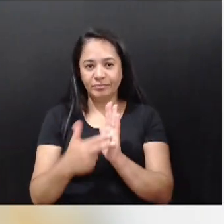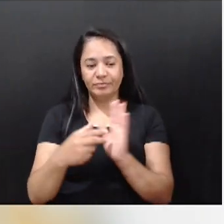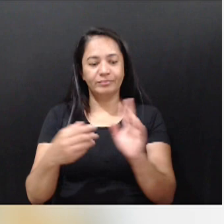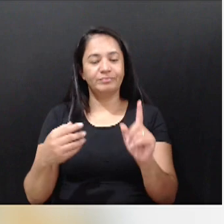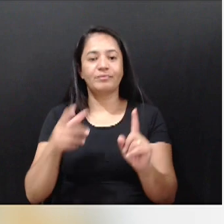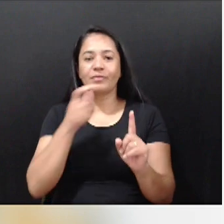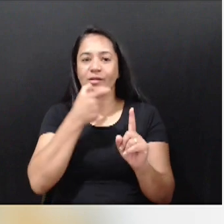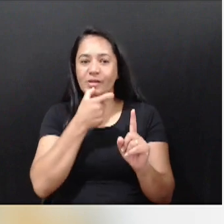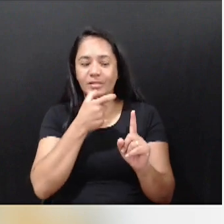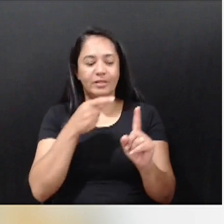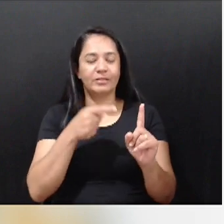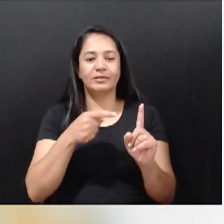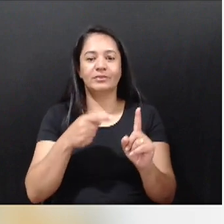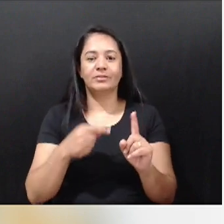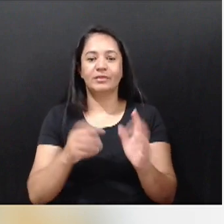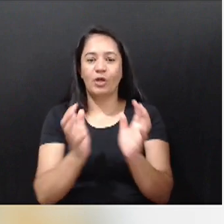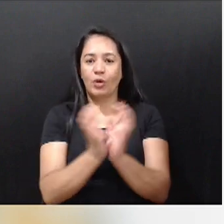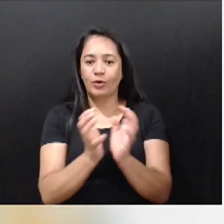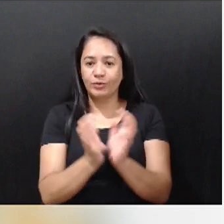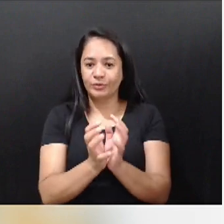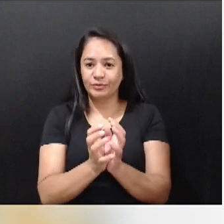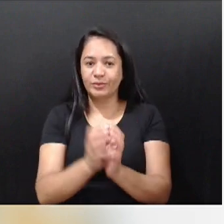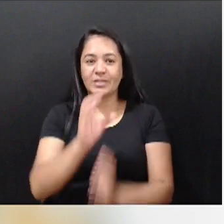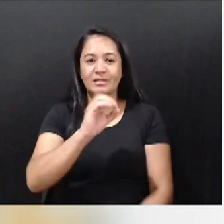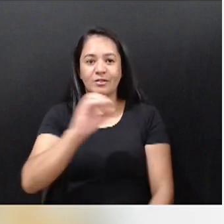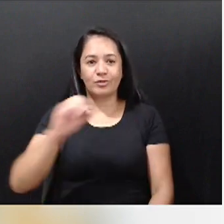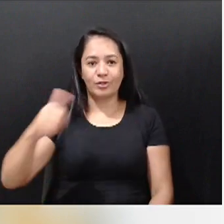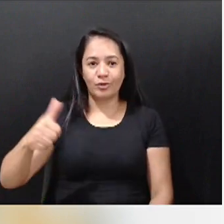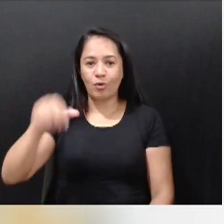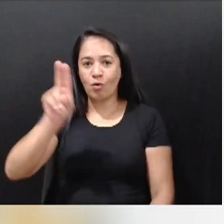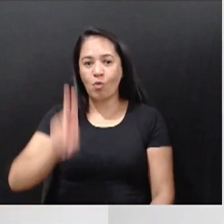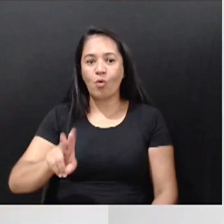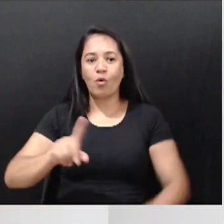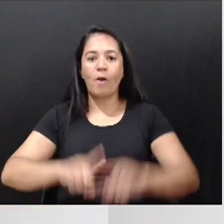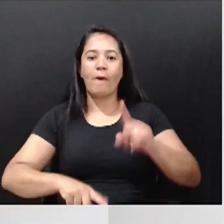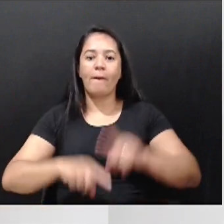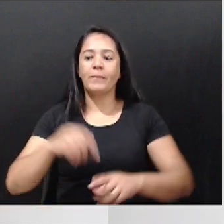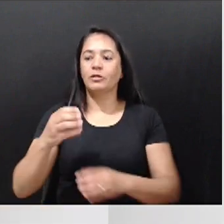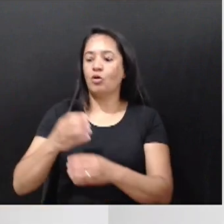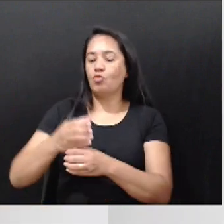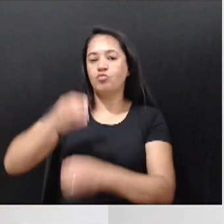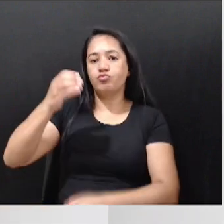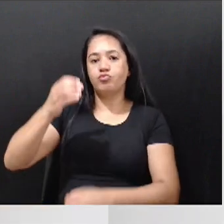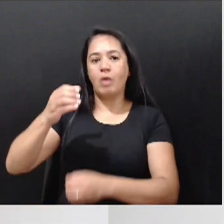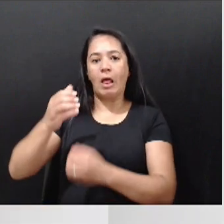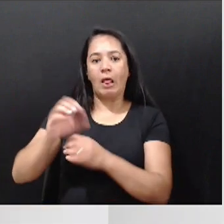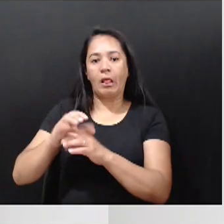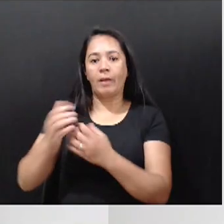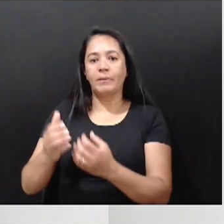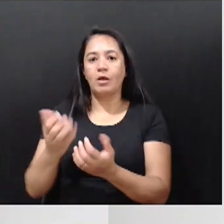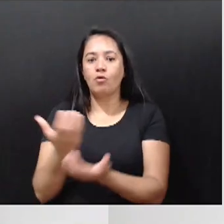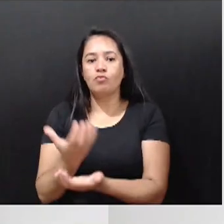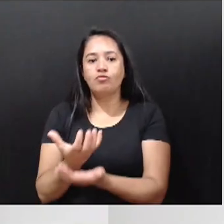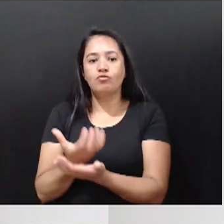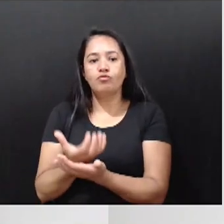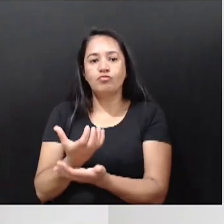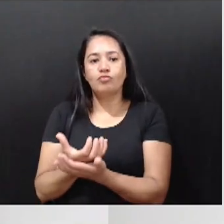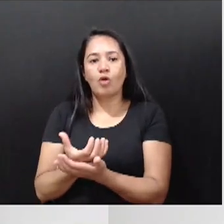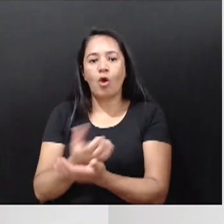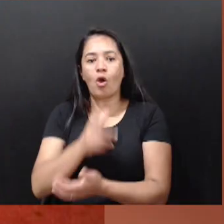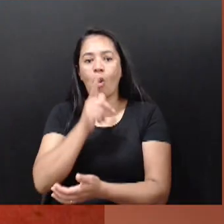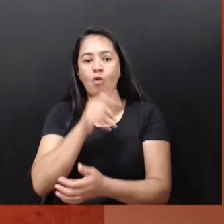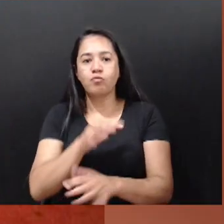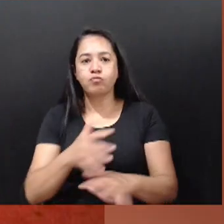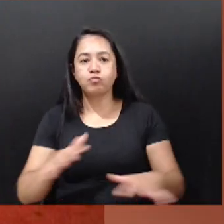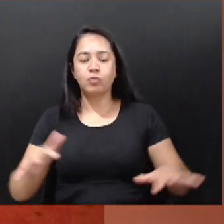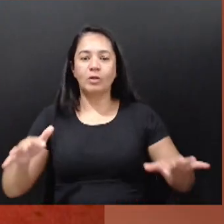coleção Wasted 001 usa itens como garrafas quebradas e conchas de ostras. Entre as criações